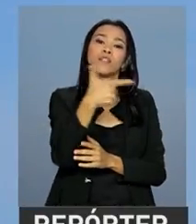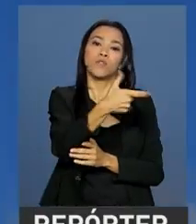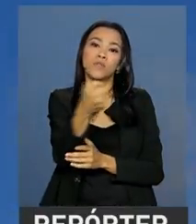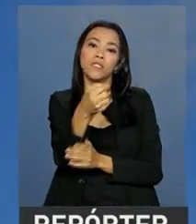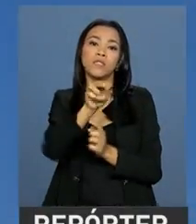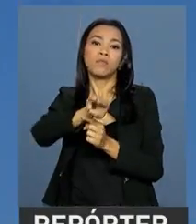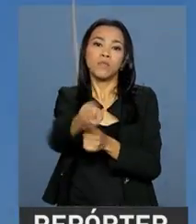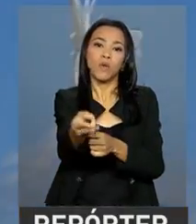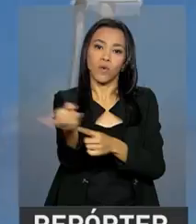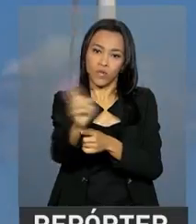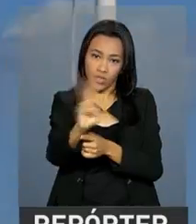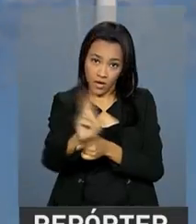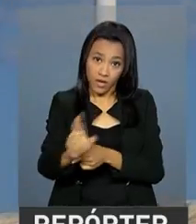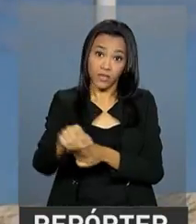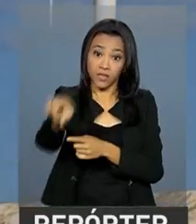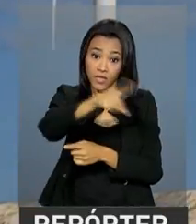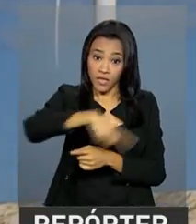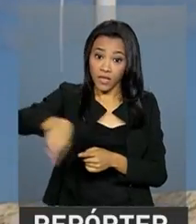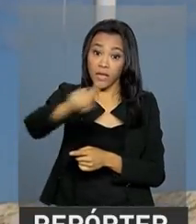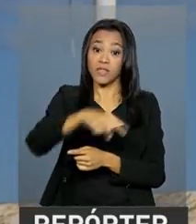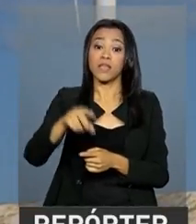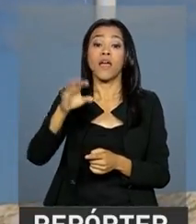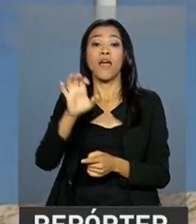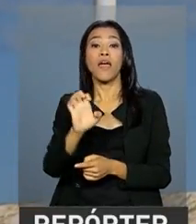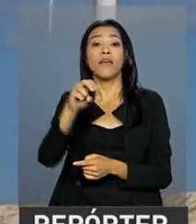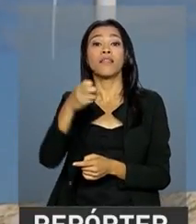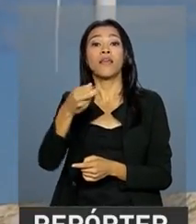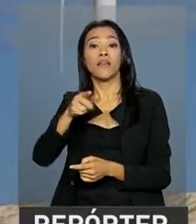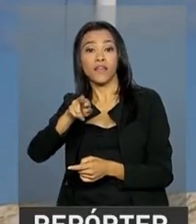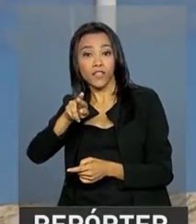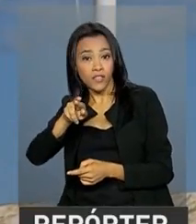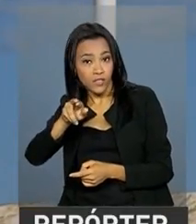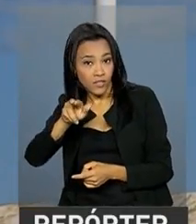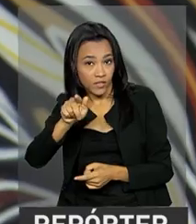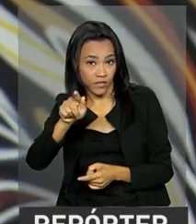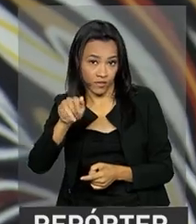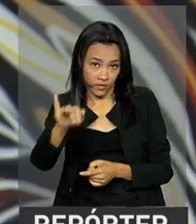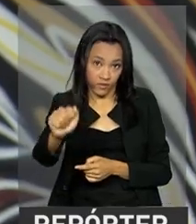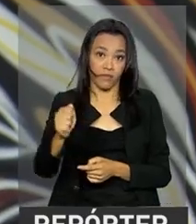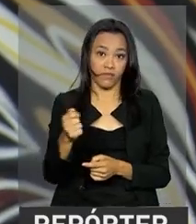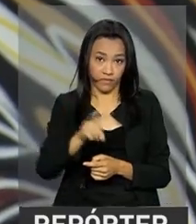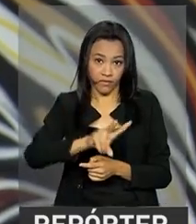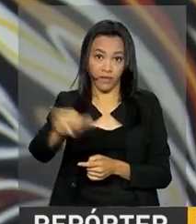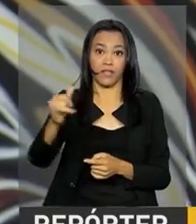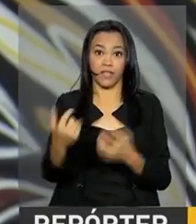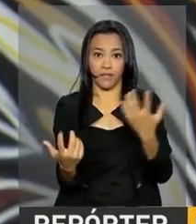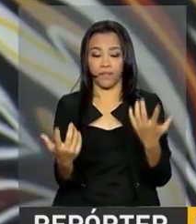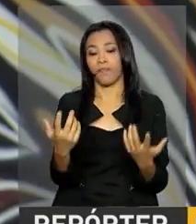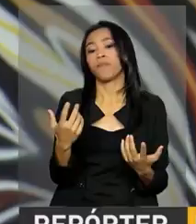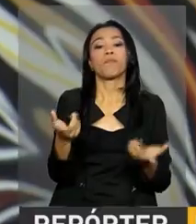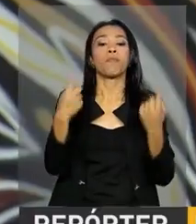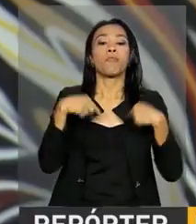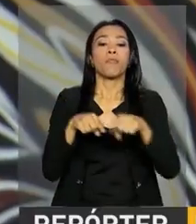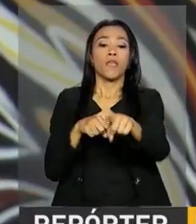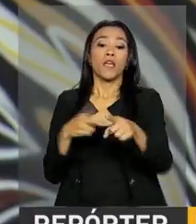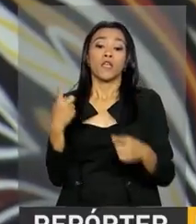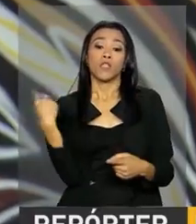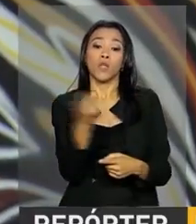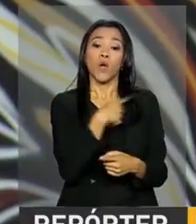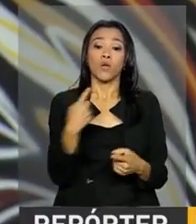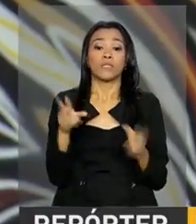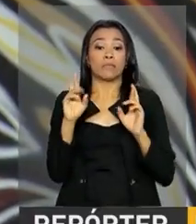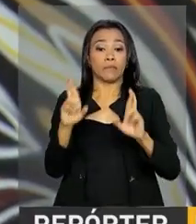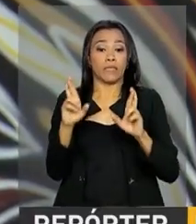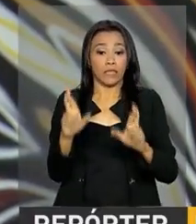reais e devem tornar as energias alternativas mais competitivas nós esperamos com isso e dar